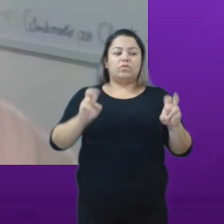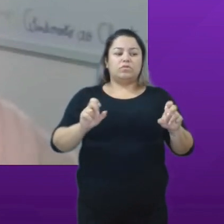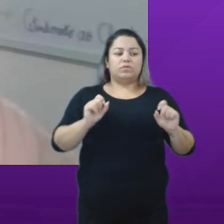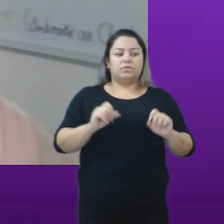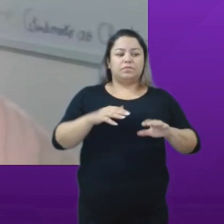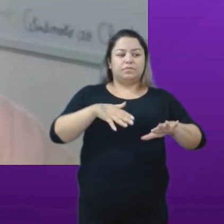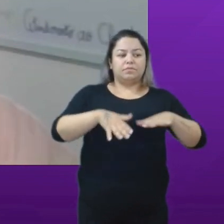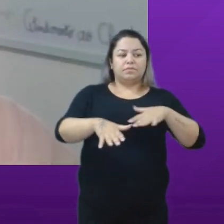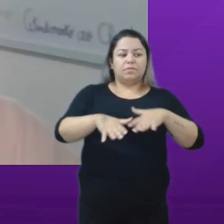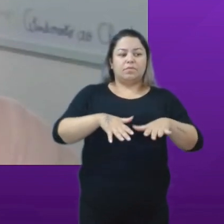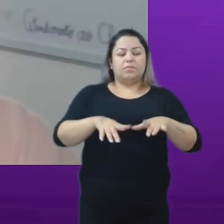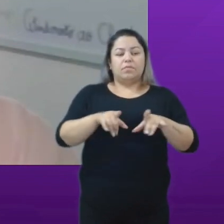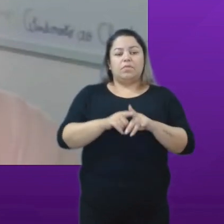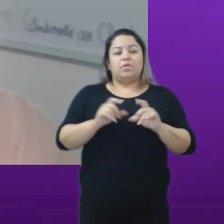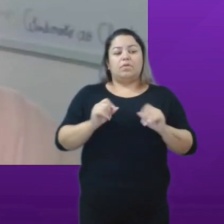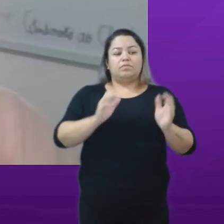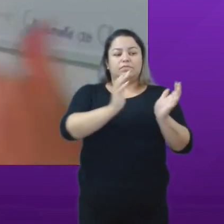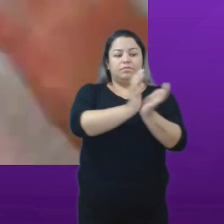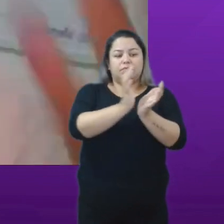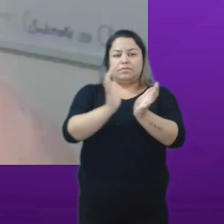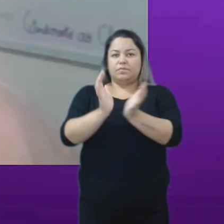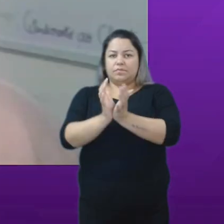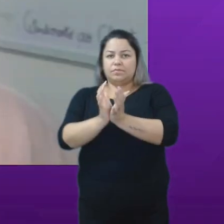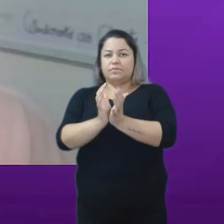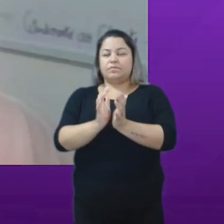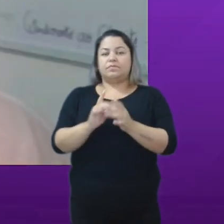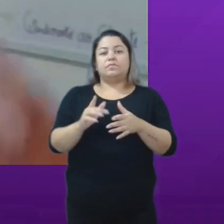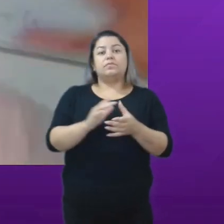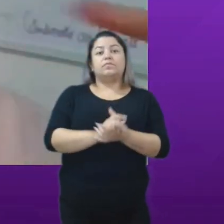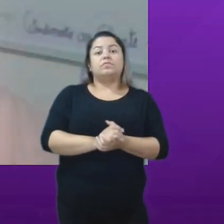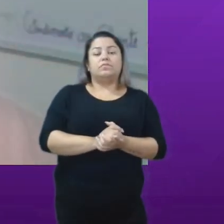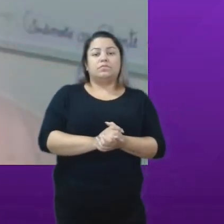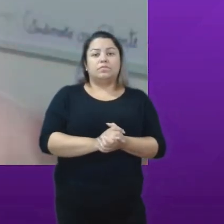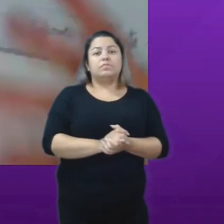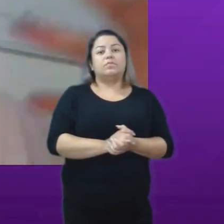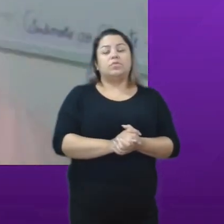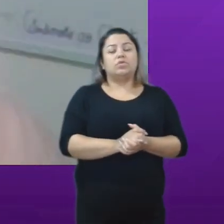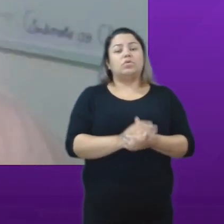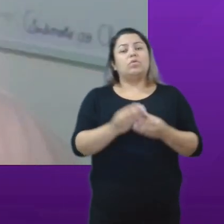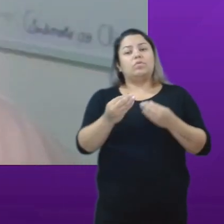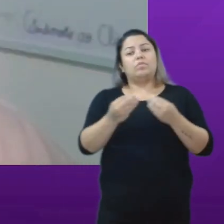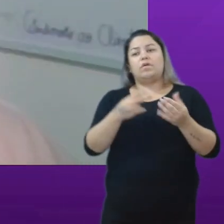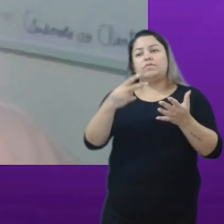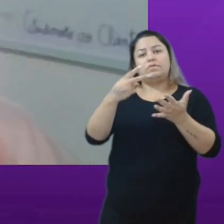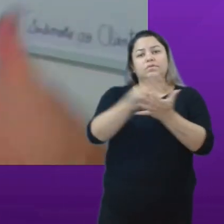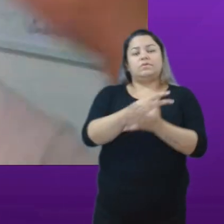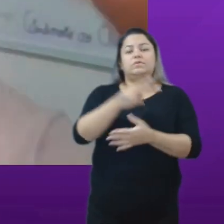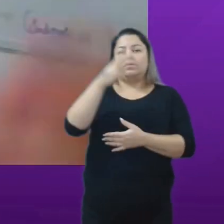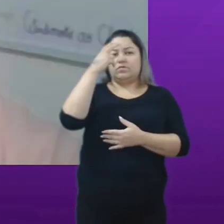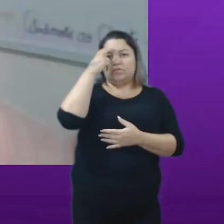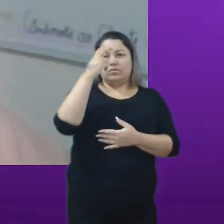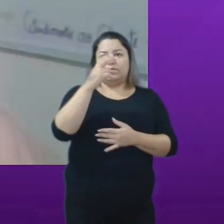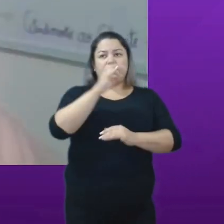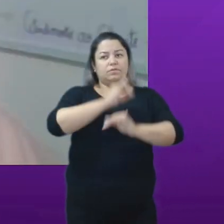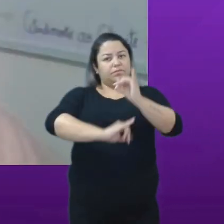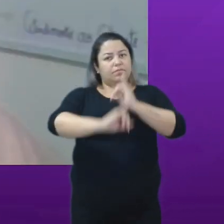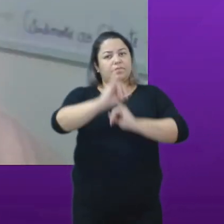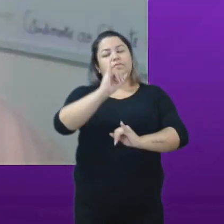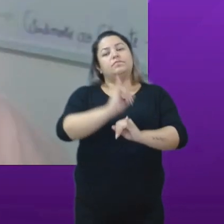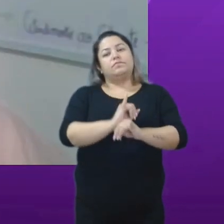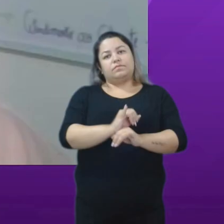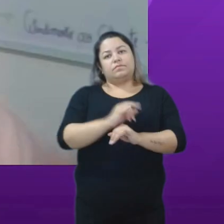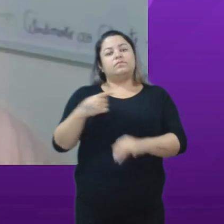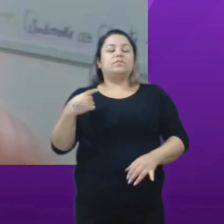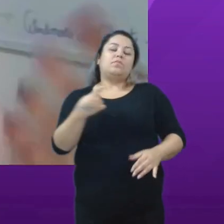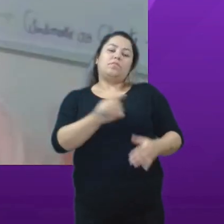de redes, a gente falou sobre como funciona, né, esse universo, a cultura digital, e aí a gente foi